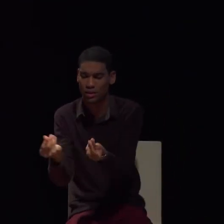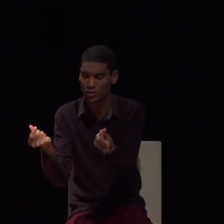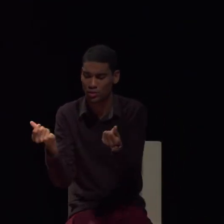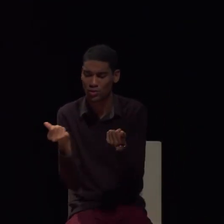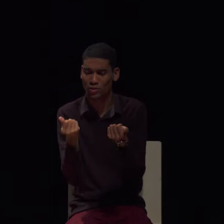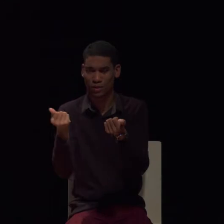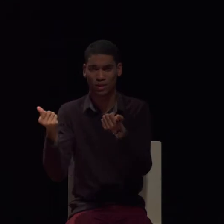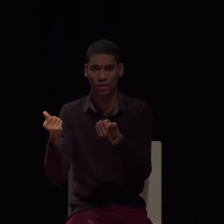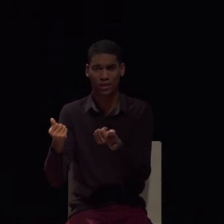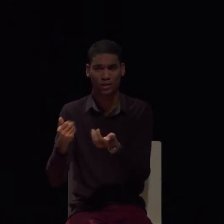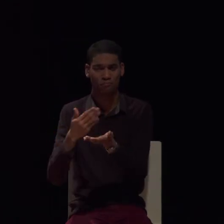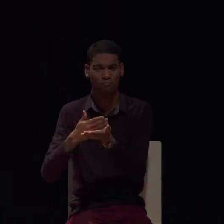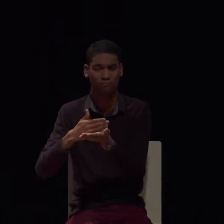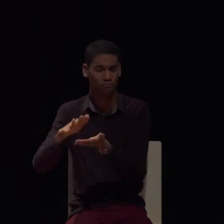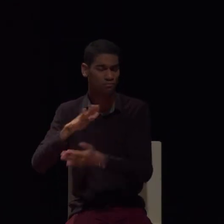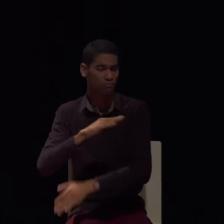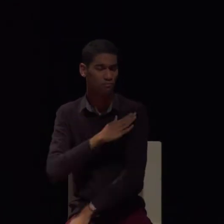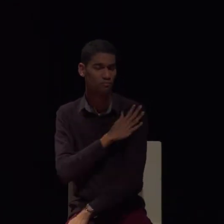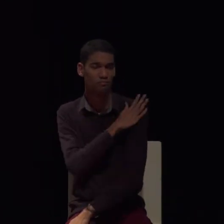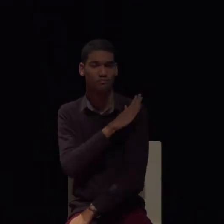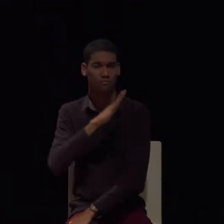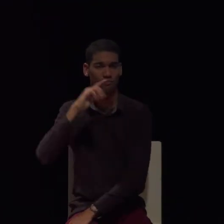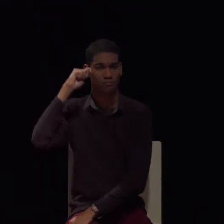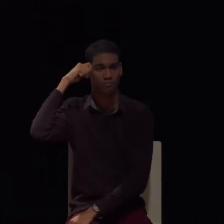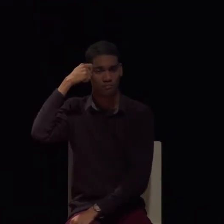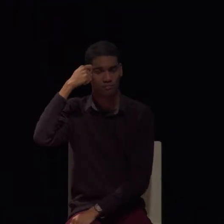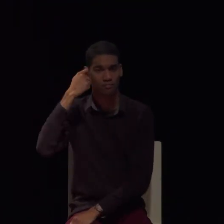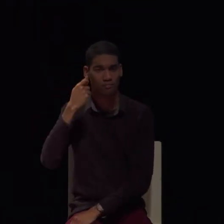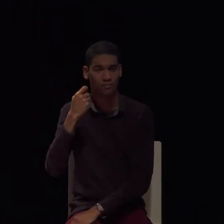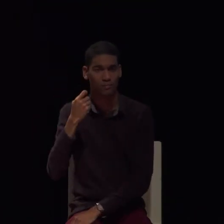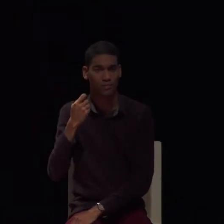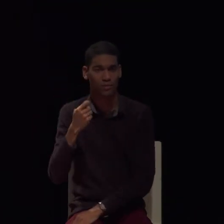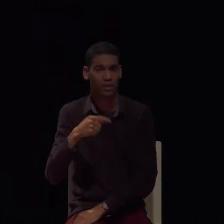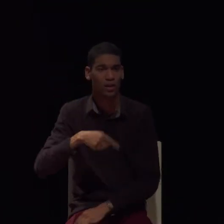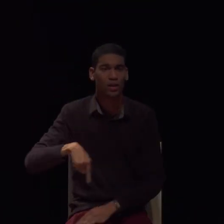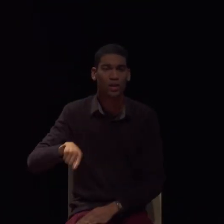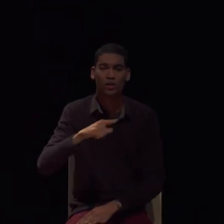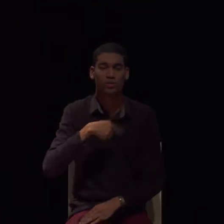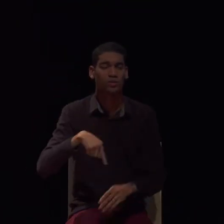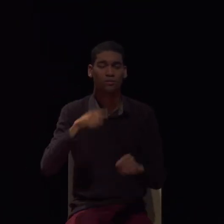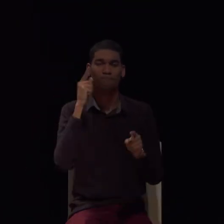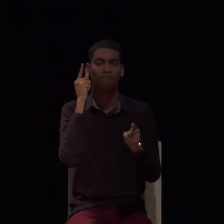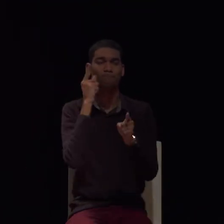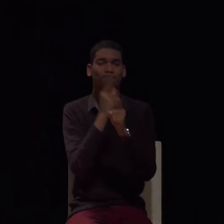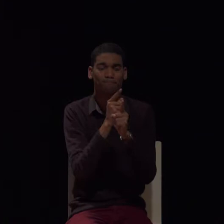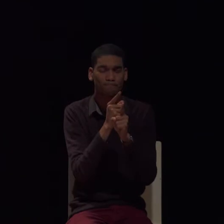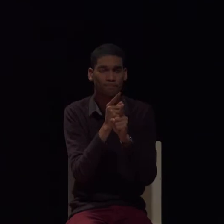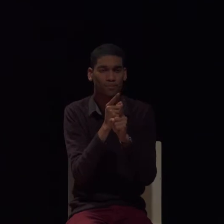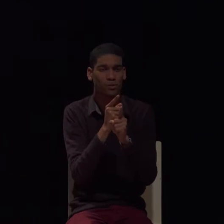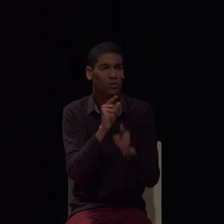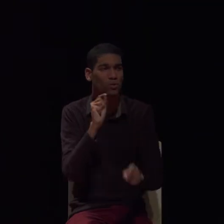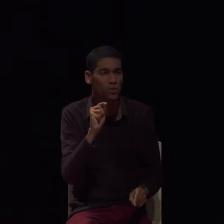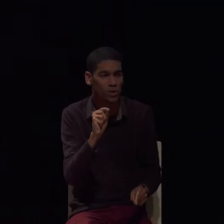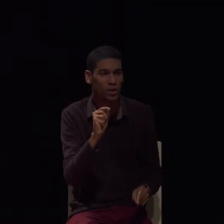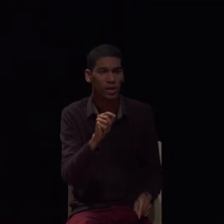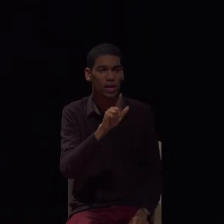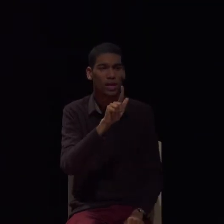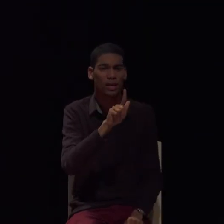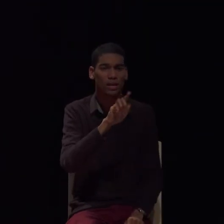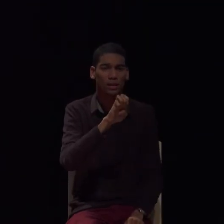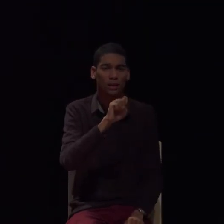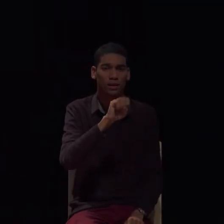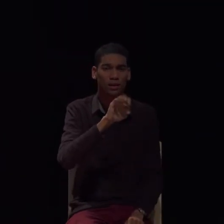centro disso a gente encontra uma questão seríssima é a gestão democrática